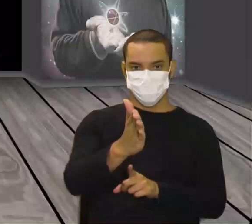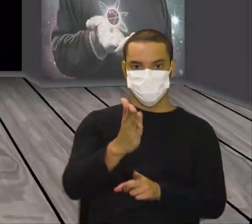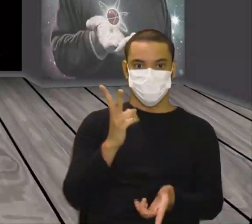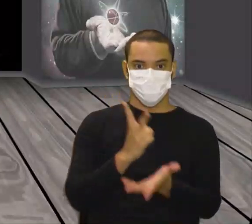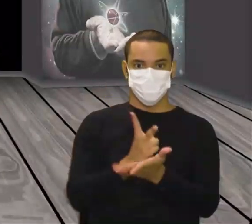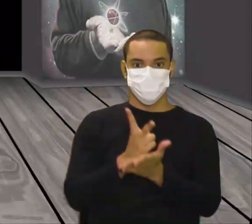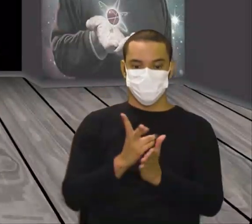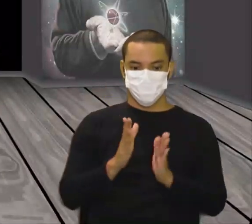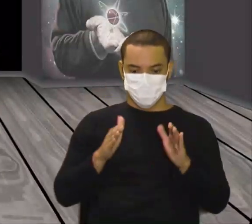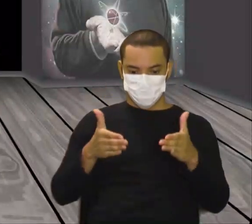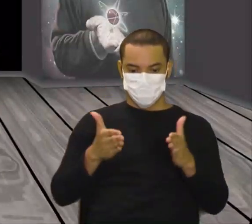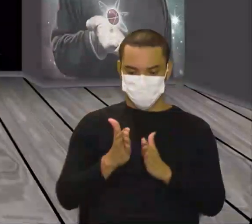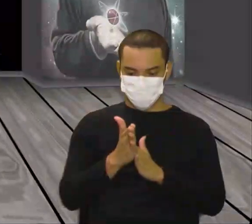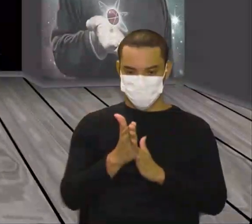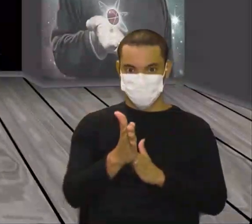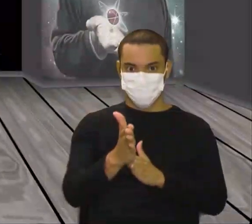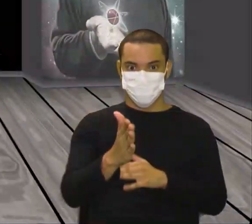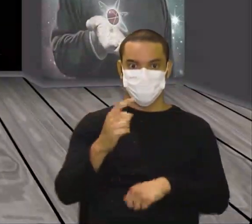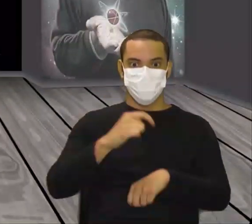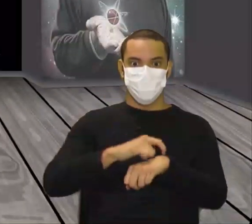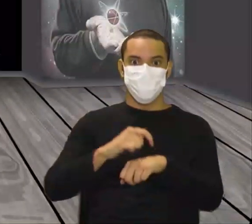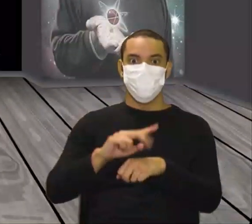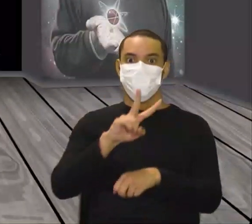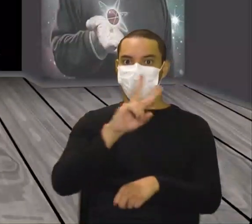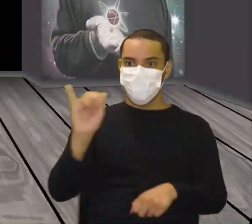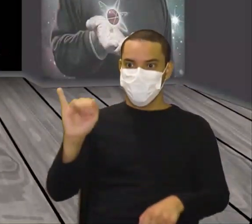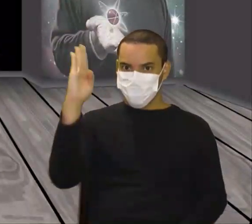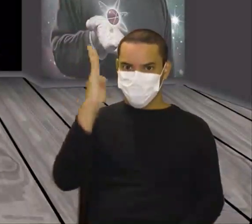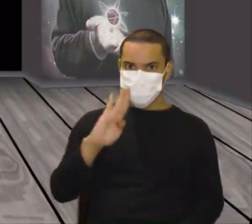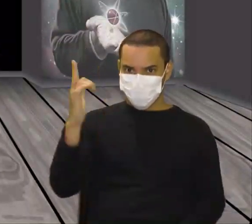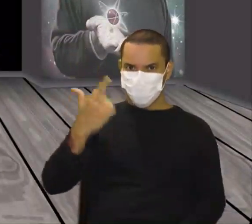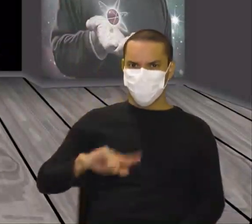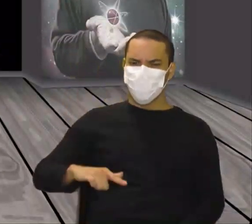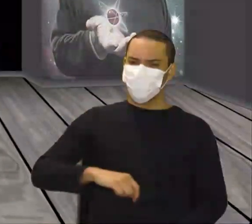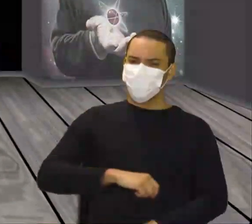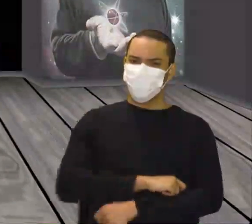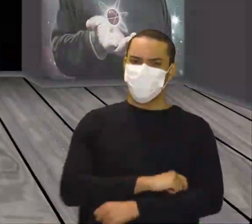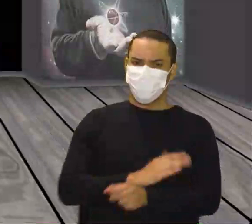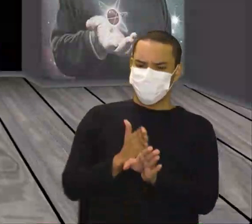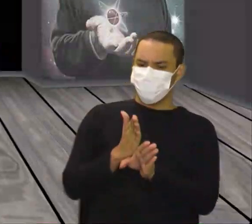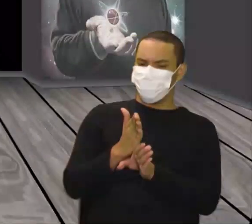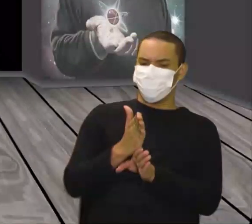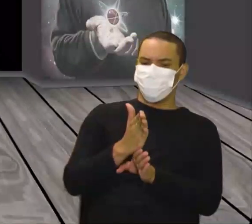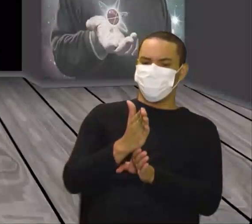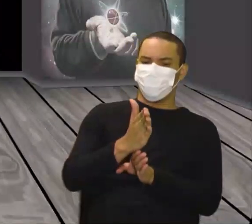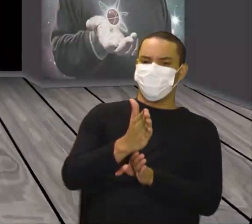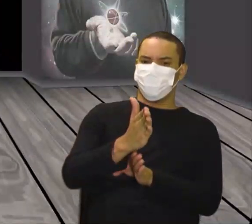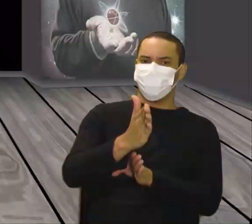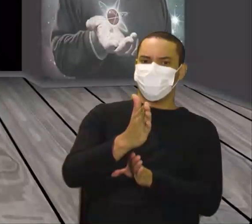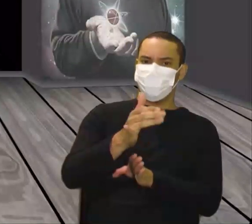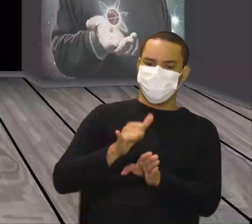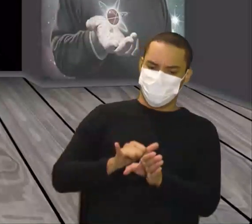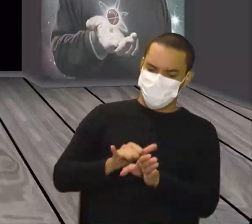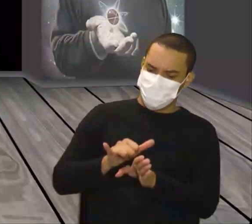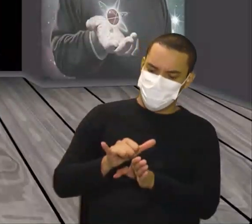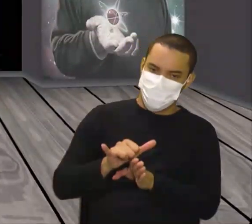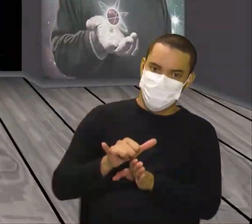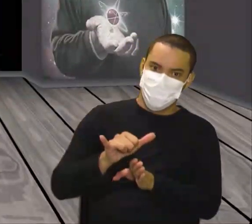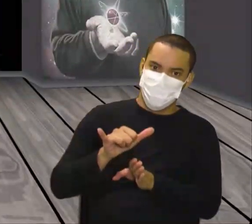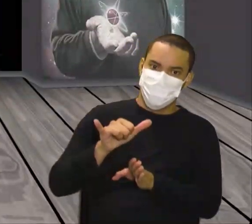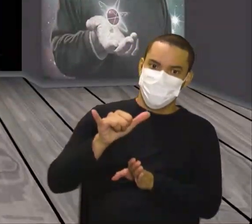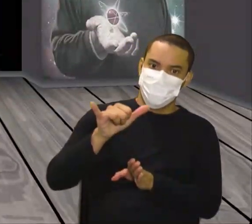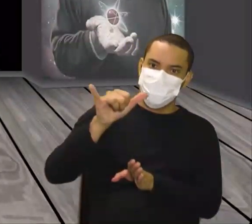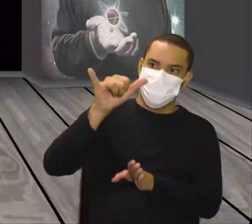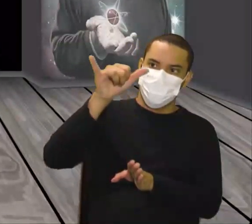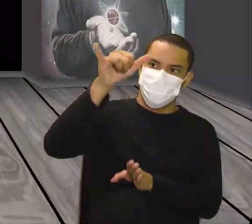frente. Uma hora você vai chegar no Brasil de novo, dependendo se você for em linha reta. Saiu de um ponto, roda e